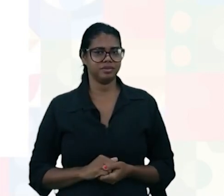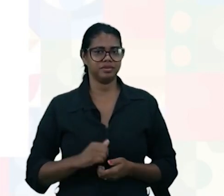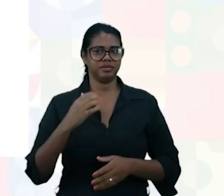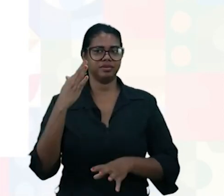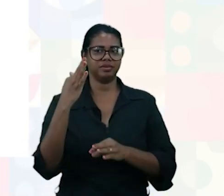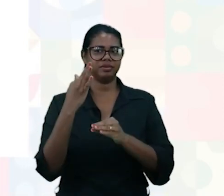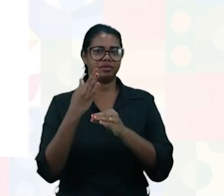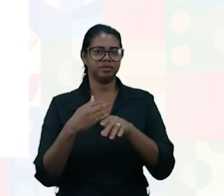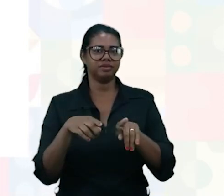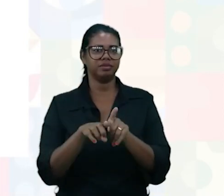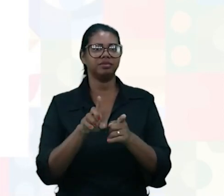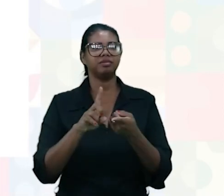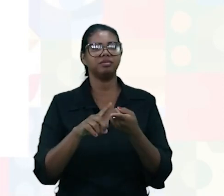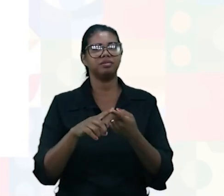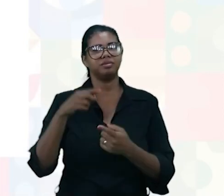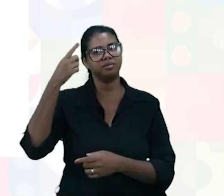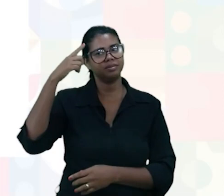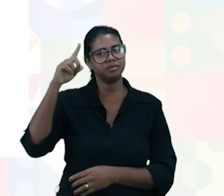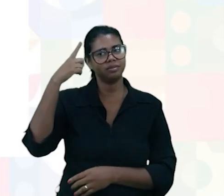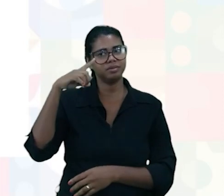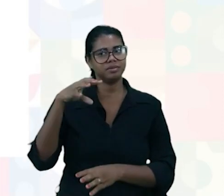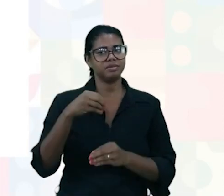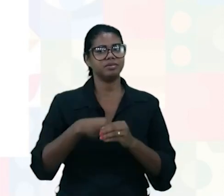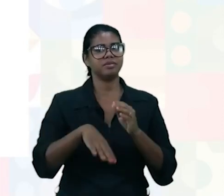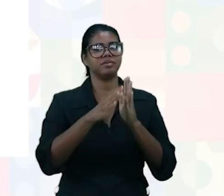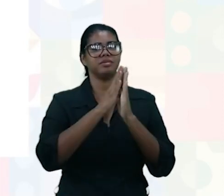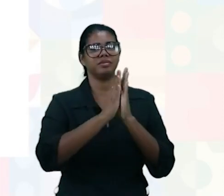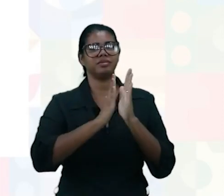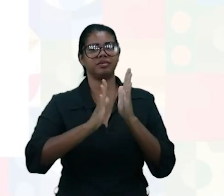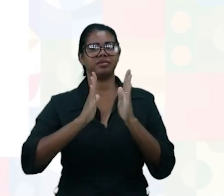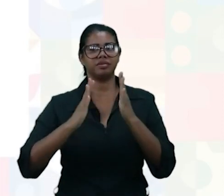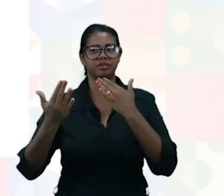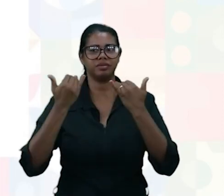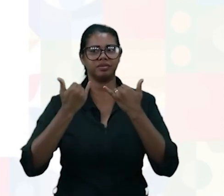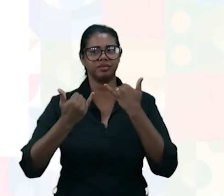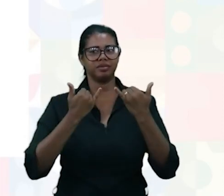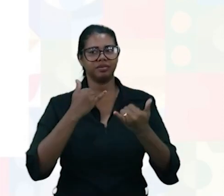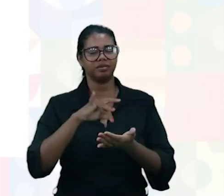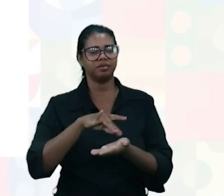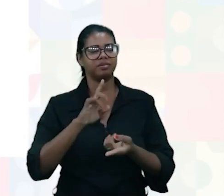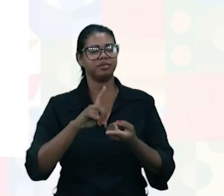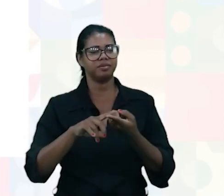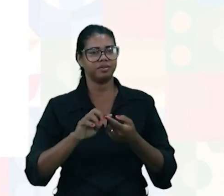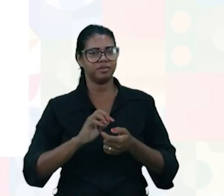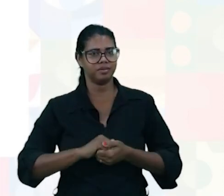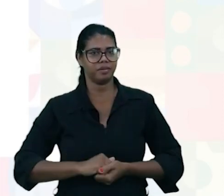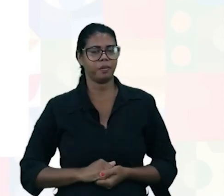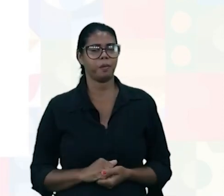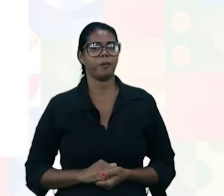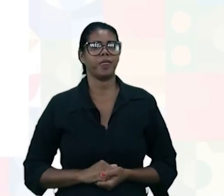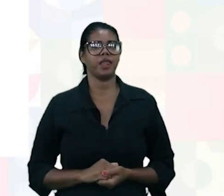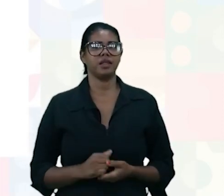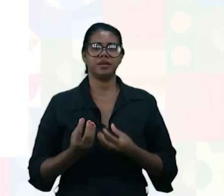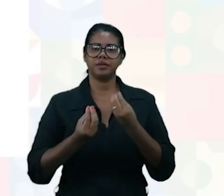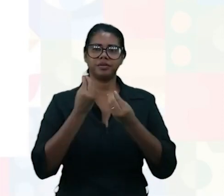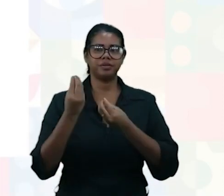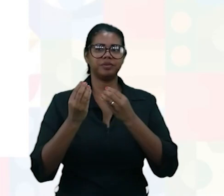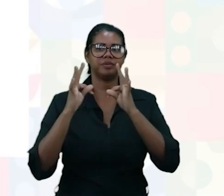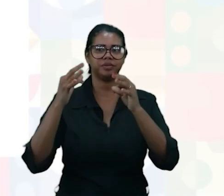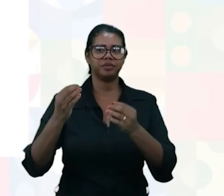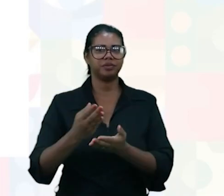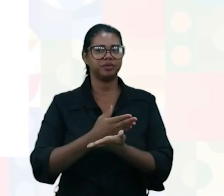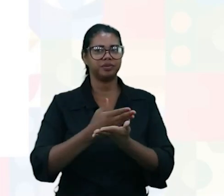ali do dia a dia do bibliotecário para acessar a informação. Então, olha só, gente, como é que tudo isso